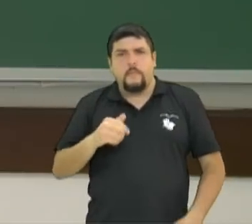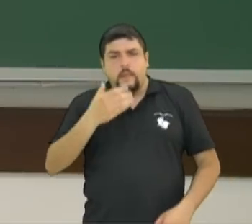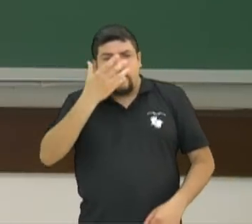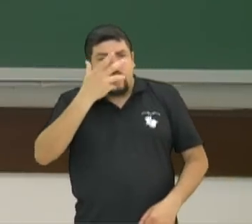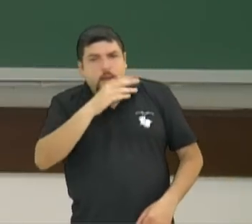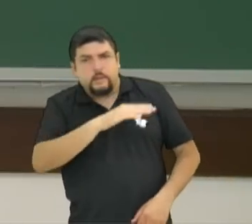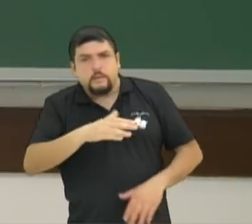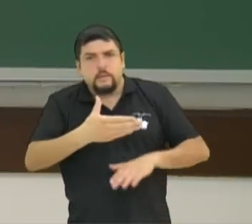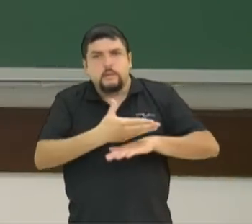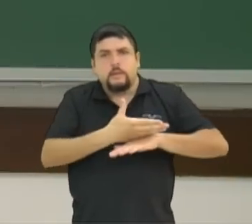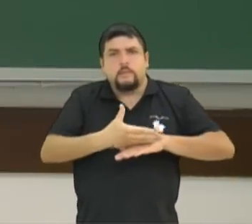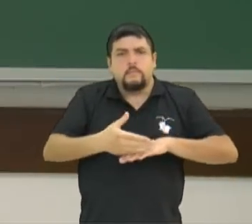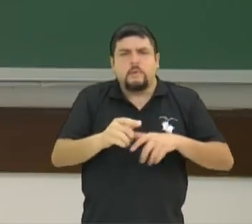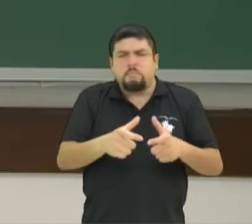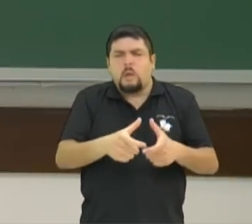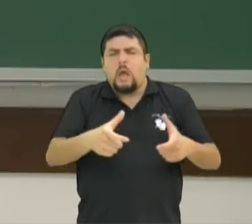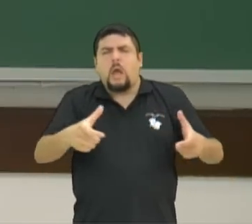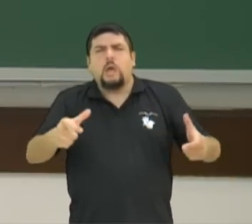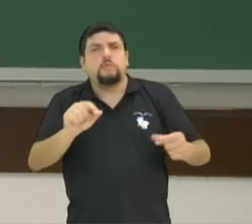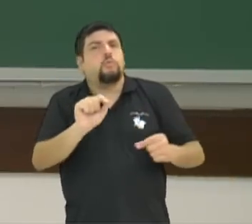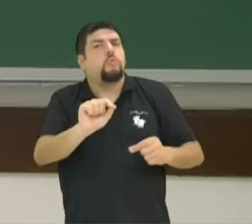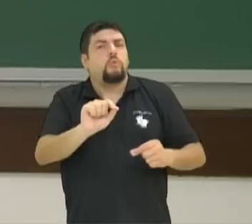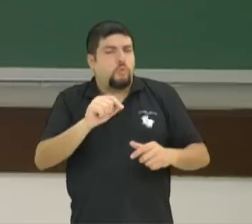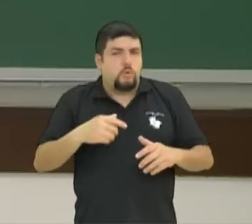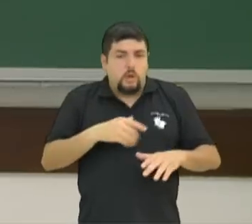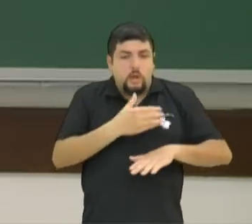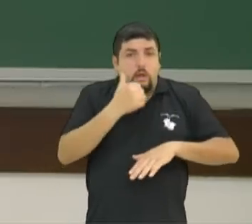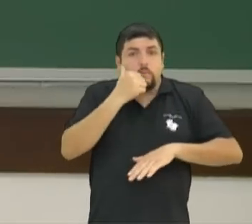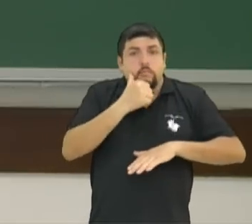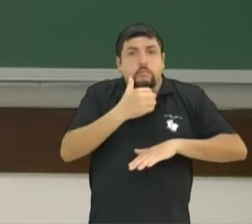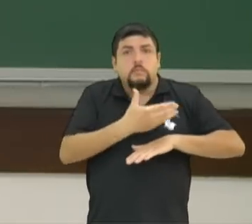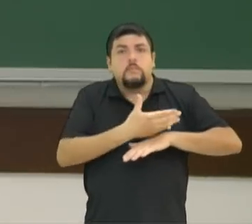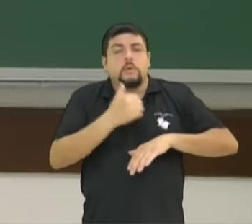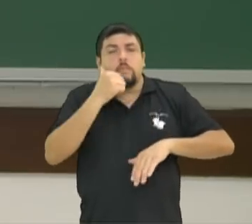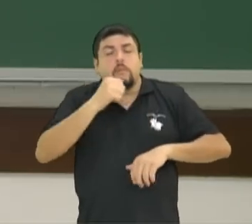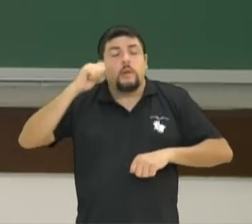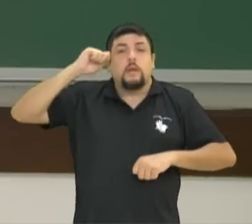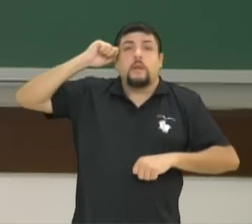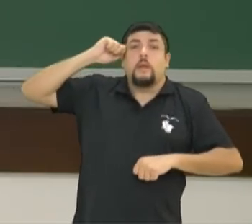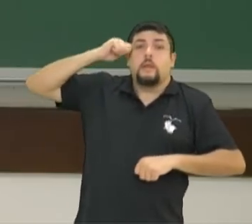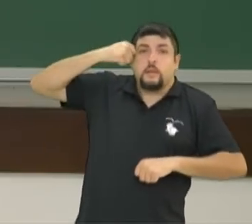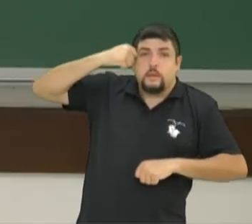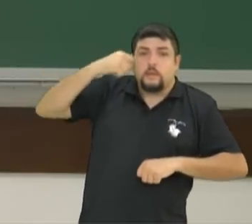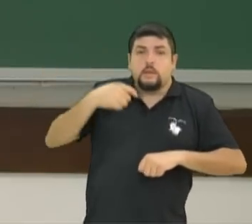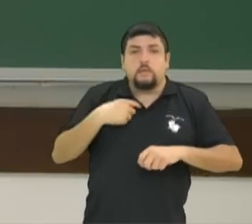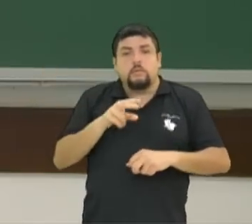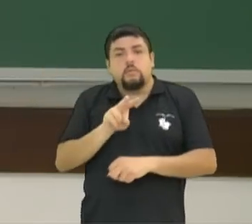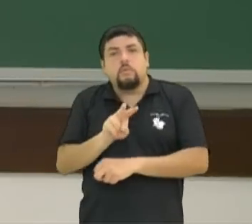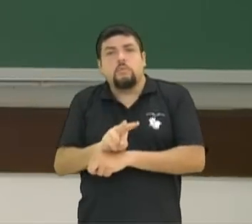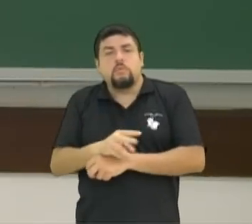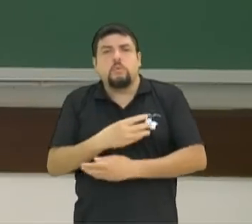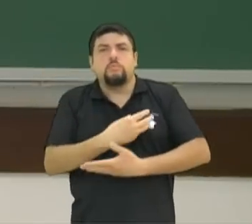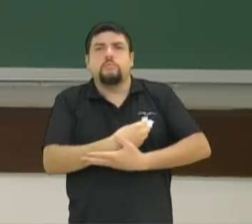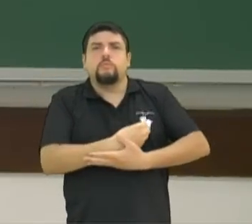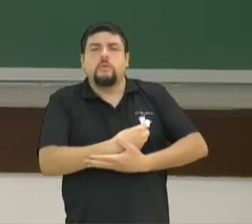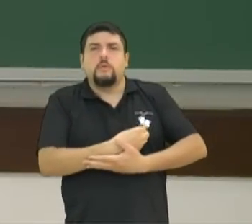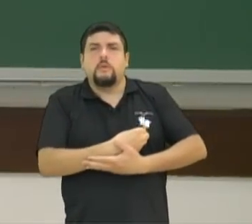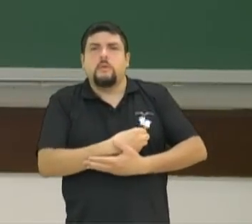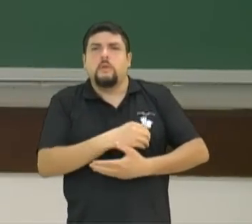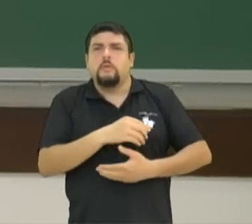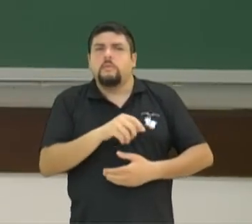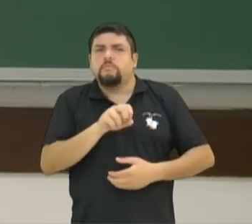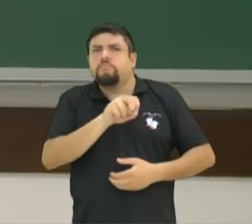percebam essa prática que havia de amamentação das crianças brancas pelas africanas